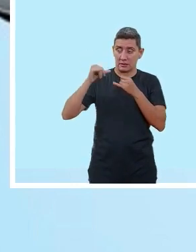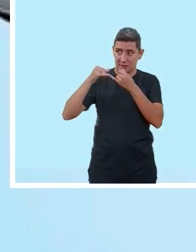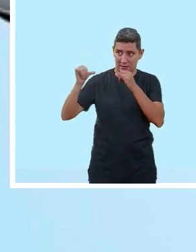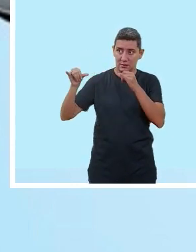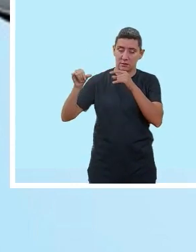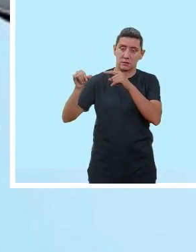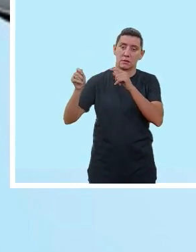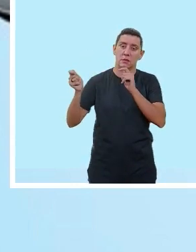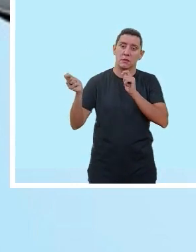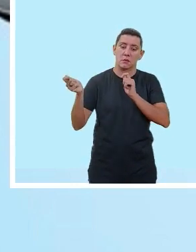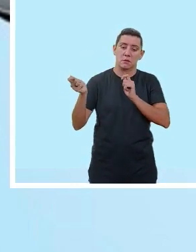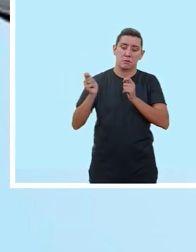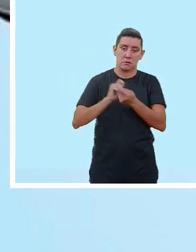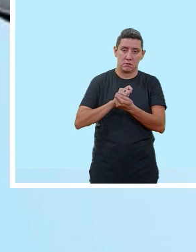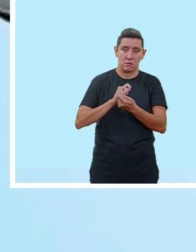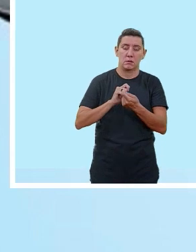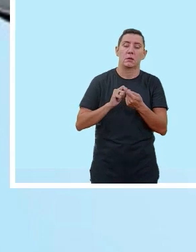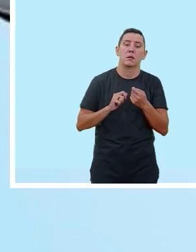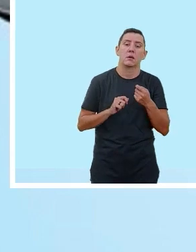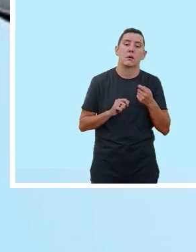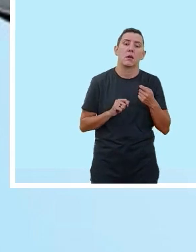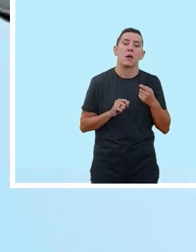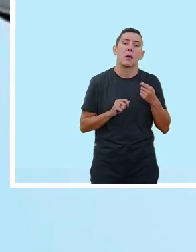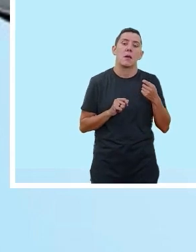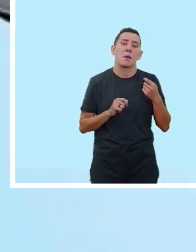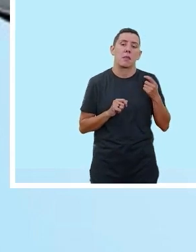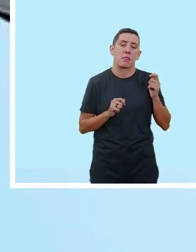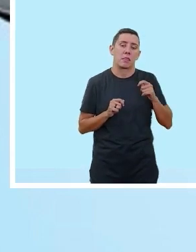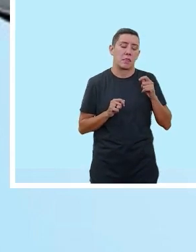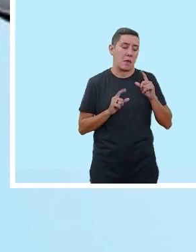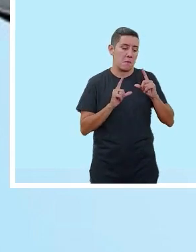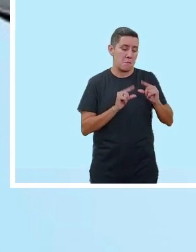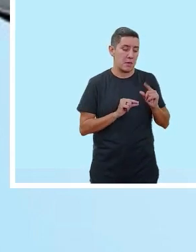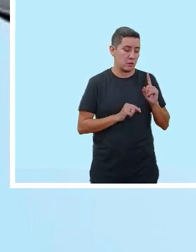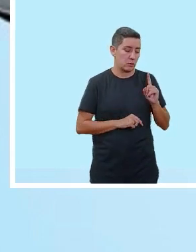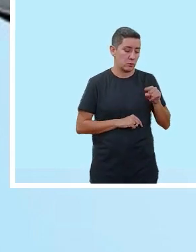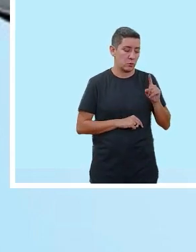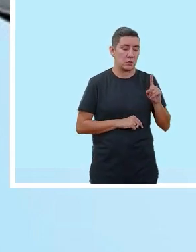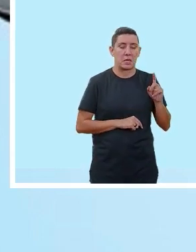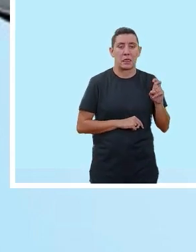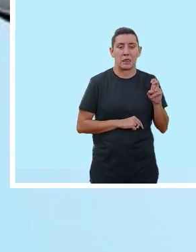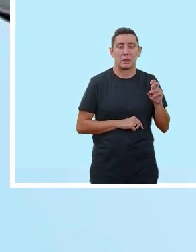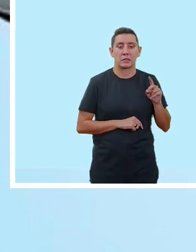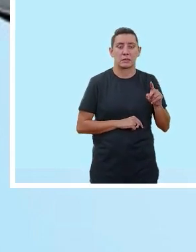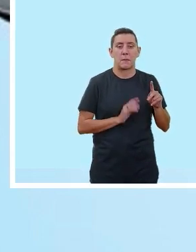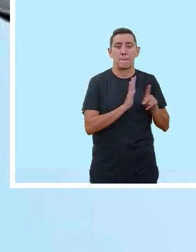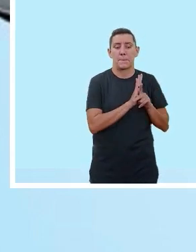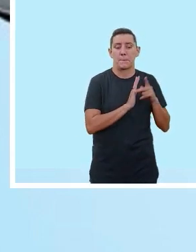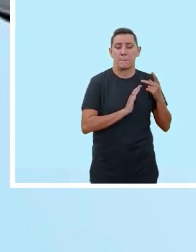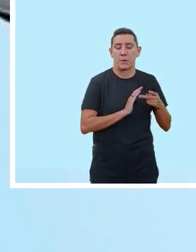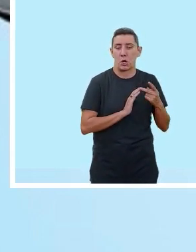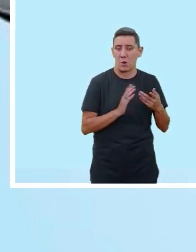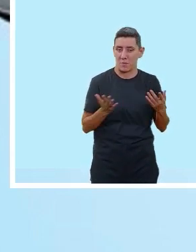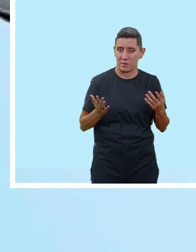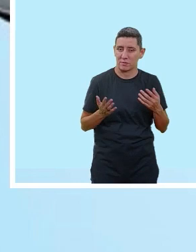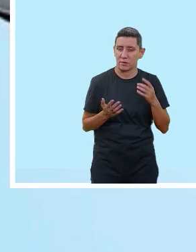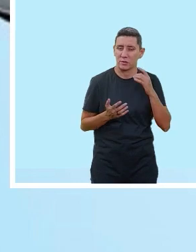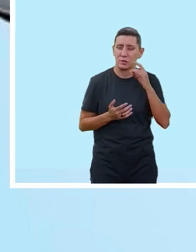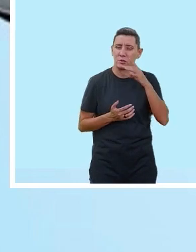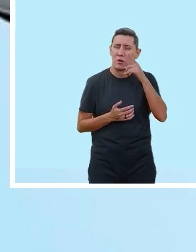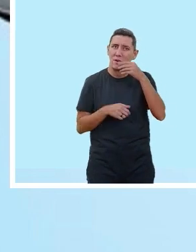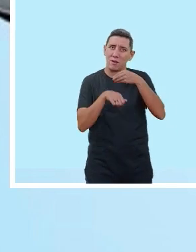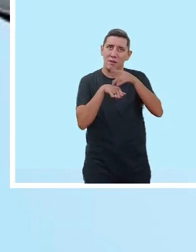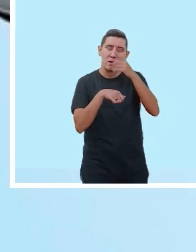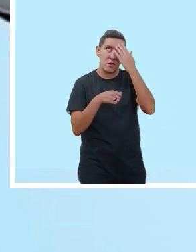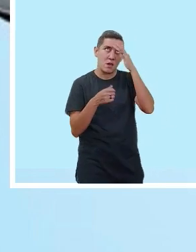são necessários 115 watts na entrada do prédio, grosso modo, né? Só fazendo uma aproximação para que vocês entendam,